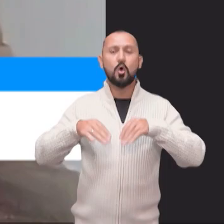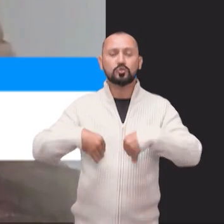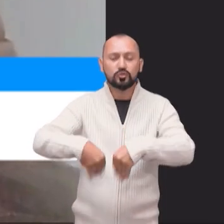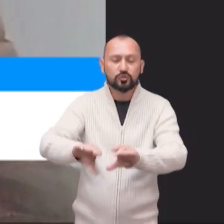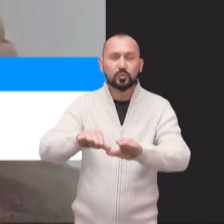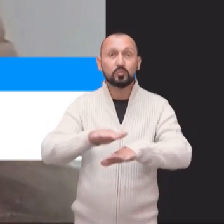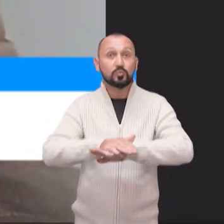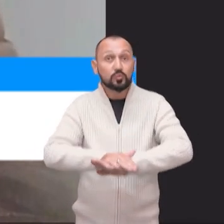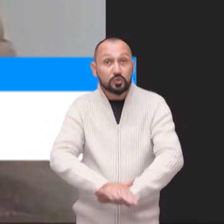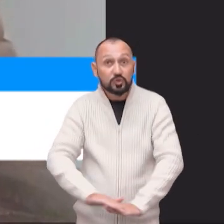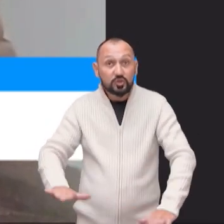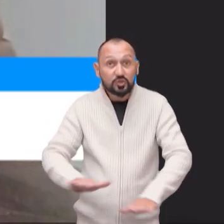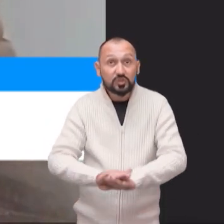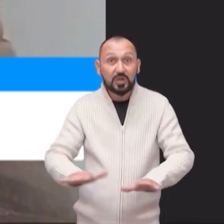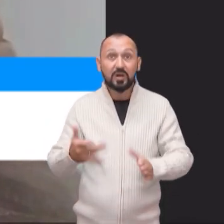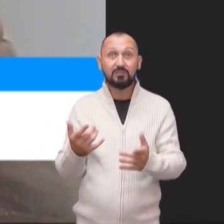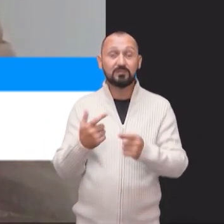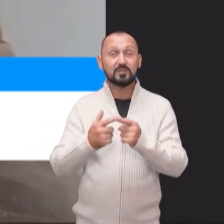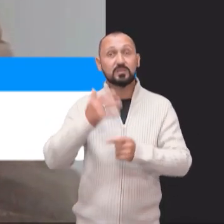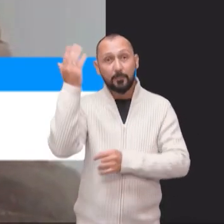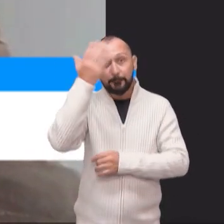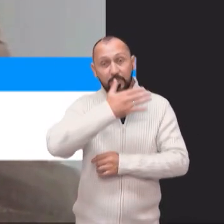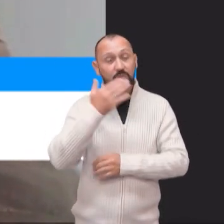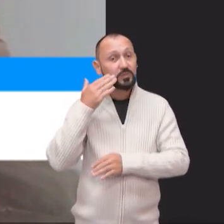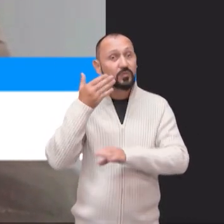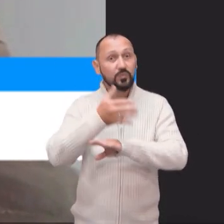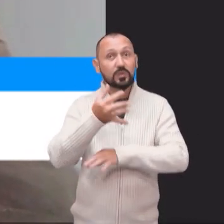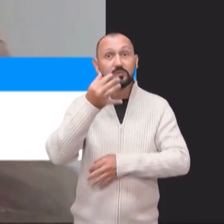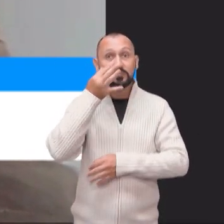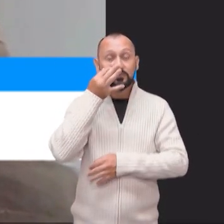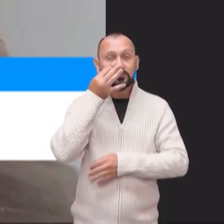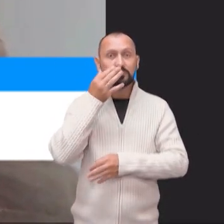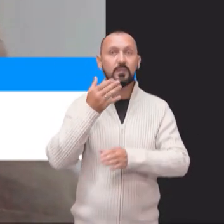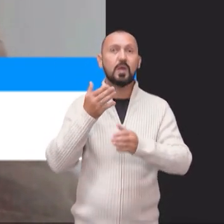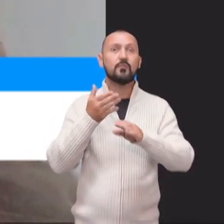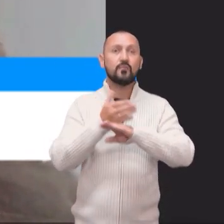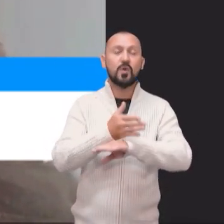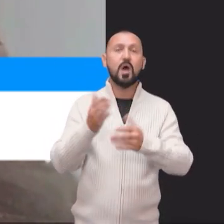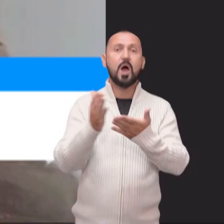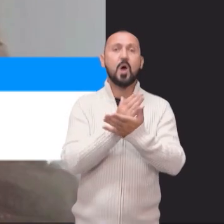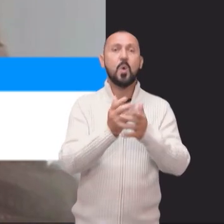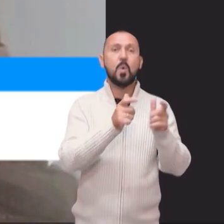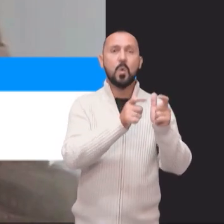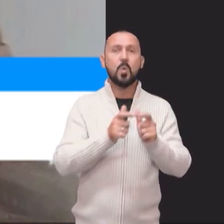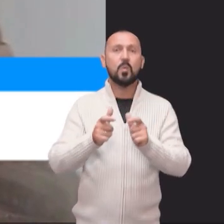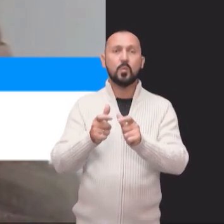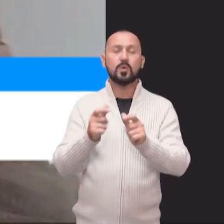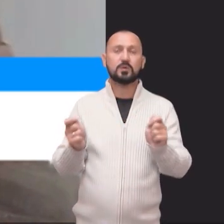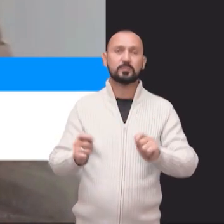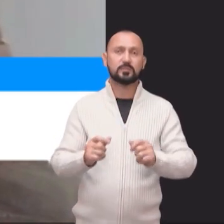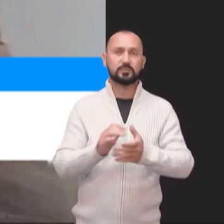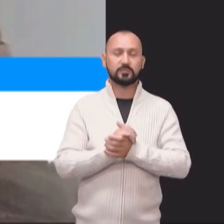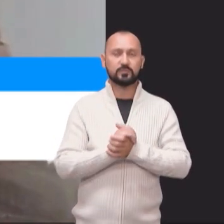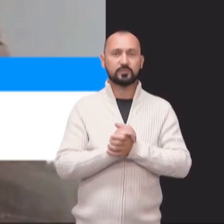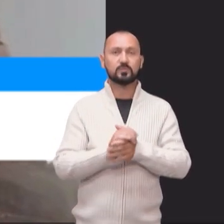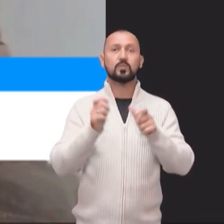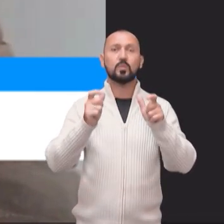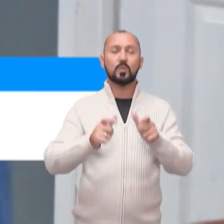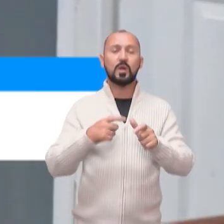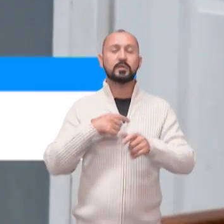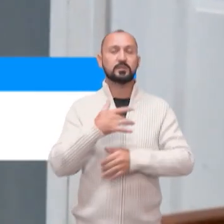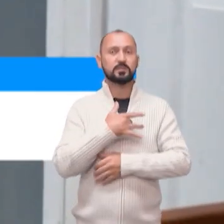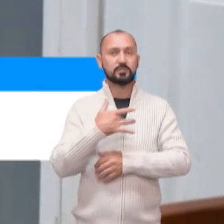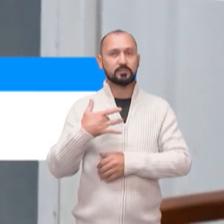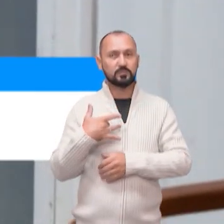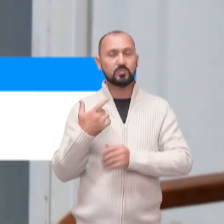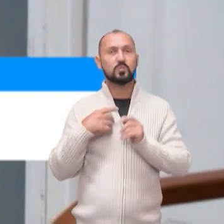no chão, para essa hora de descanso, uma constatação que fizemos em locos, tivemos em locais nessas condições.